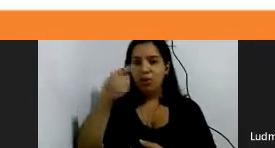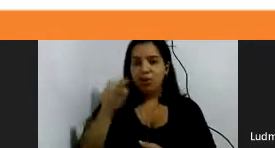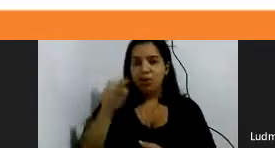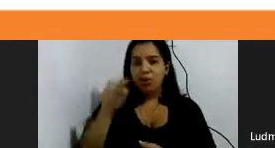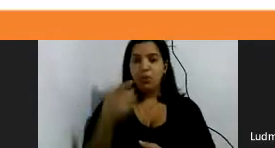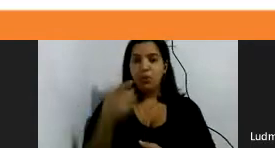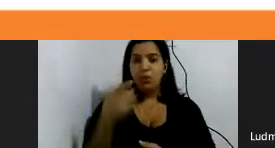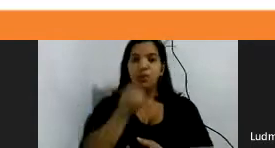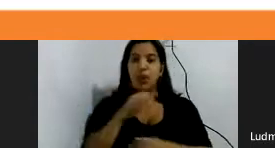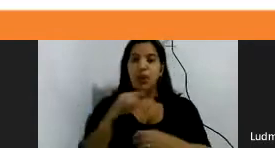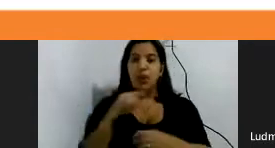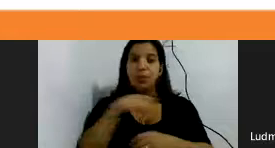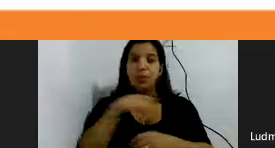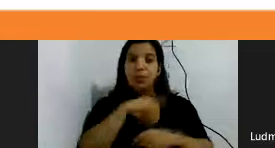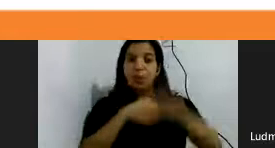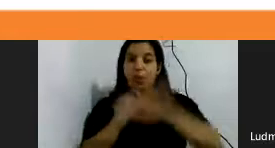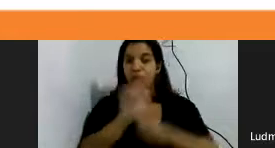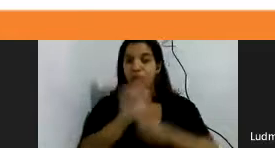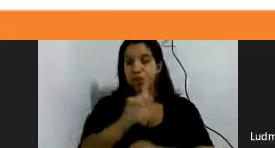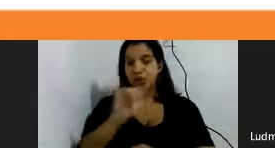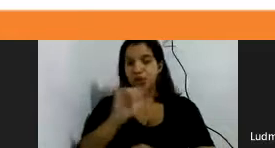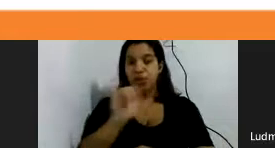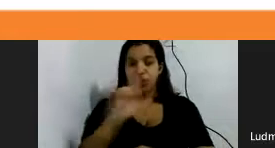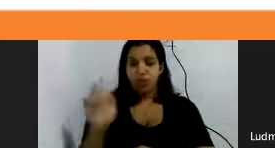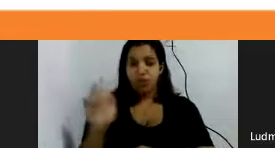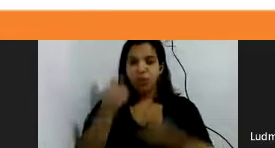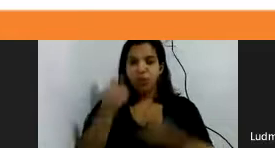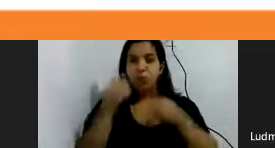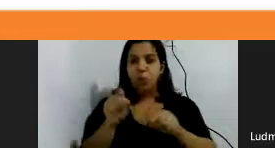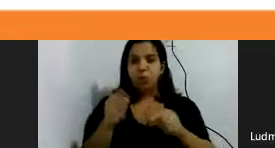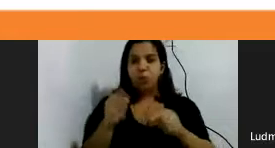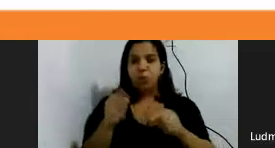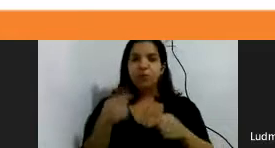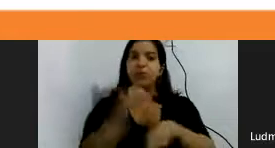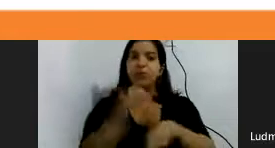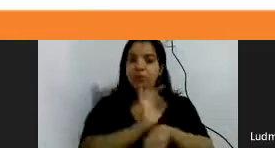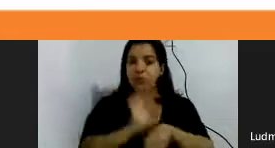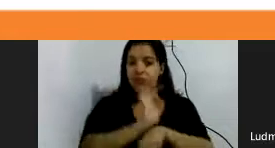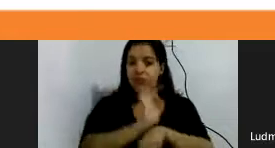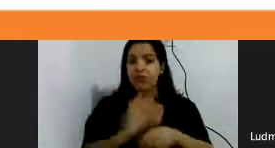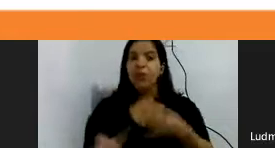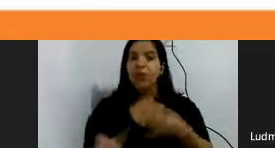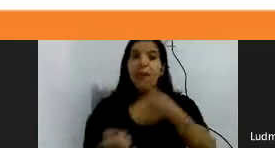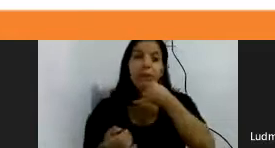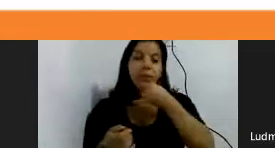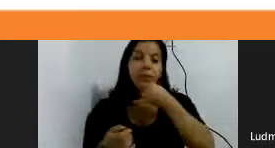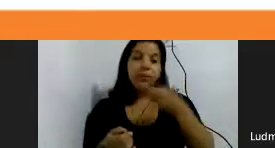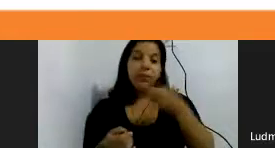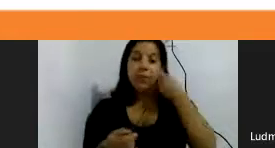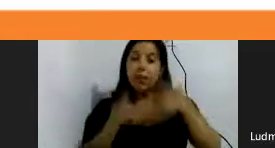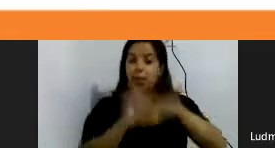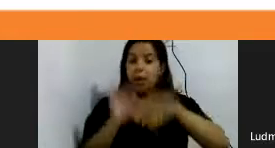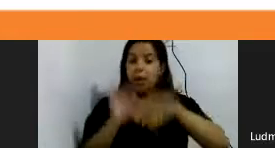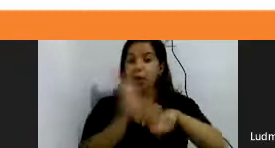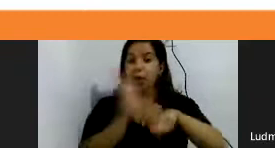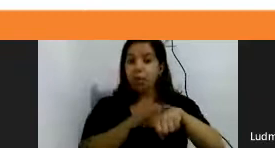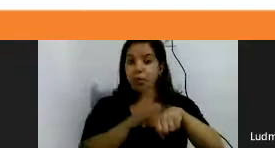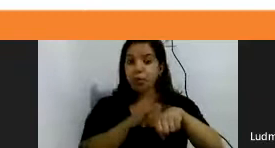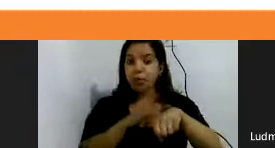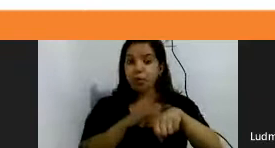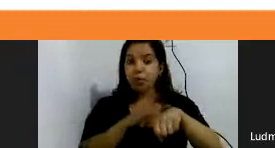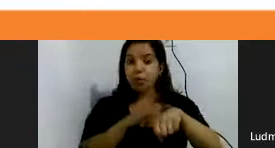Com isso aparece o quê? Um IgG contra a hemácia. Então aqui a gente vê a doença hemolítica